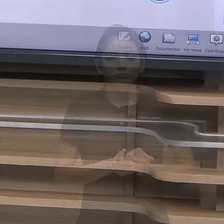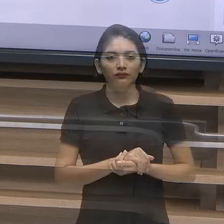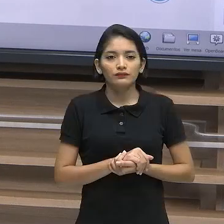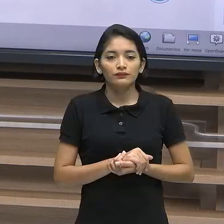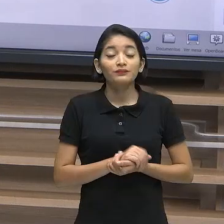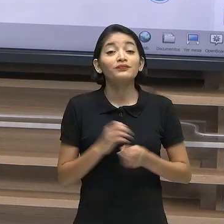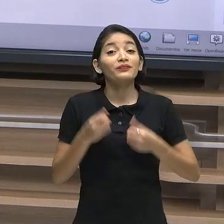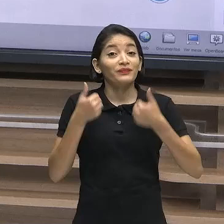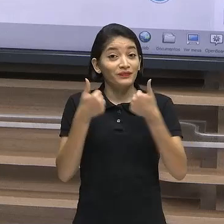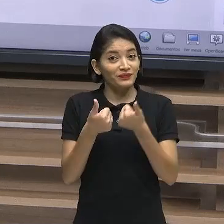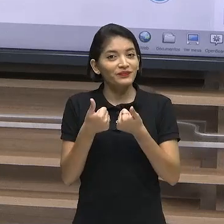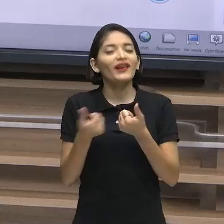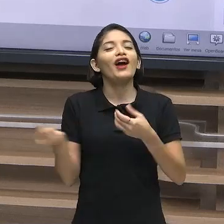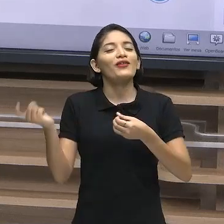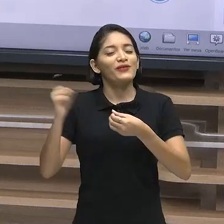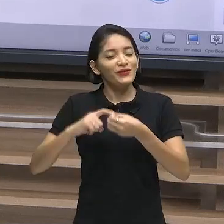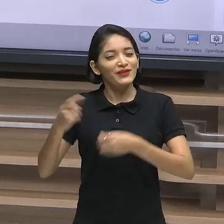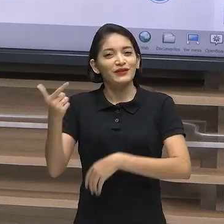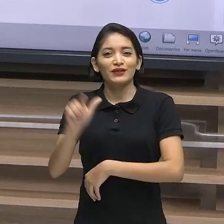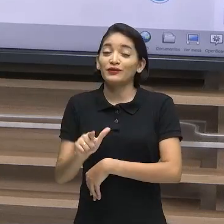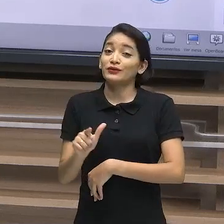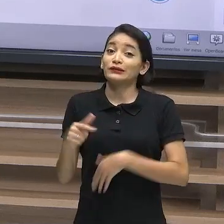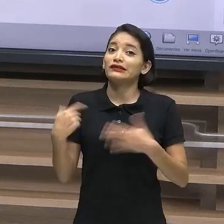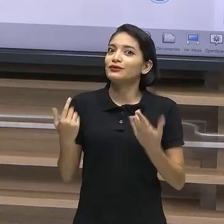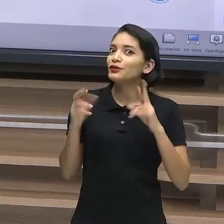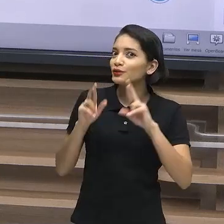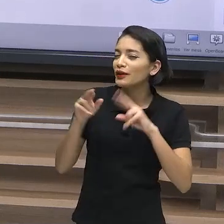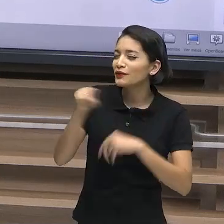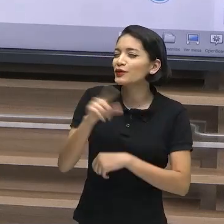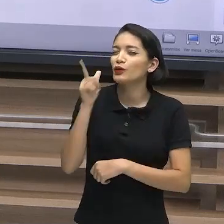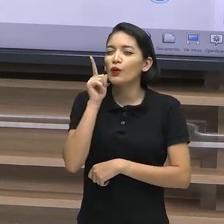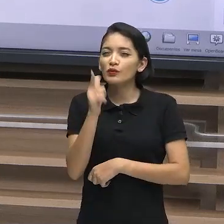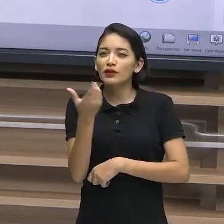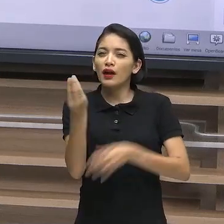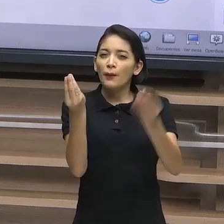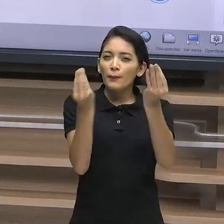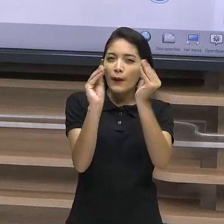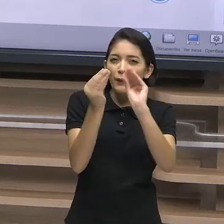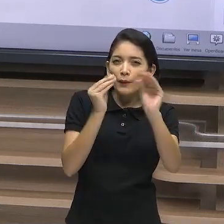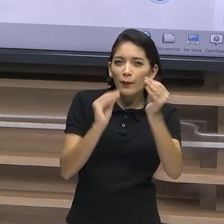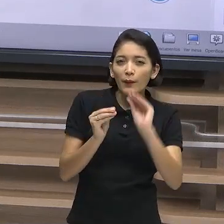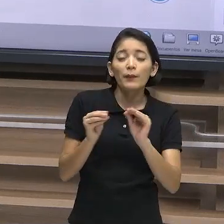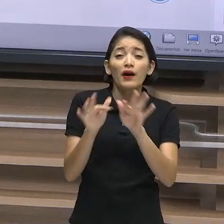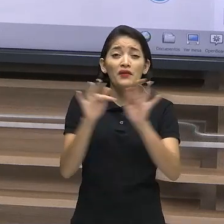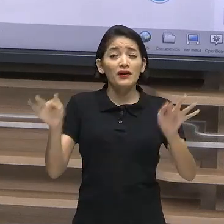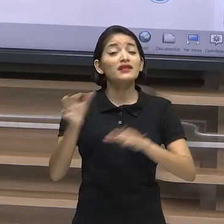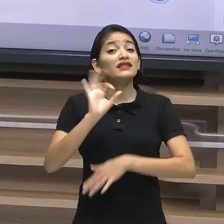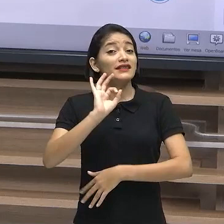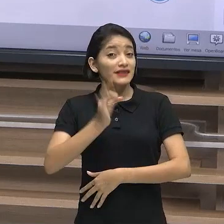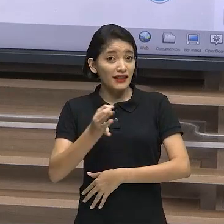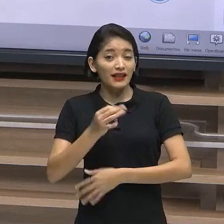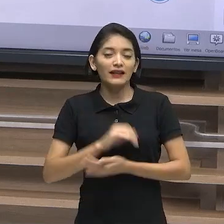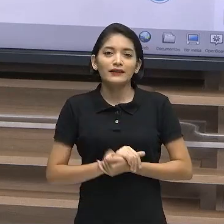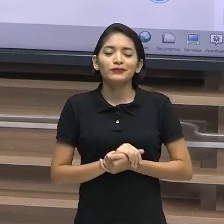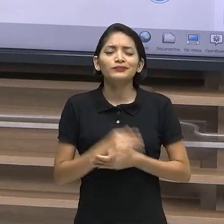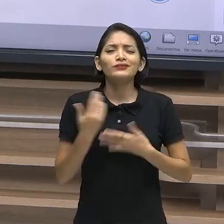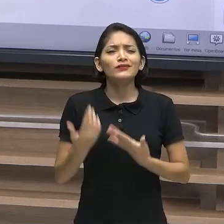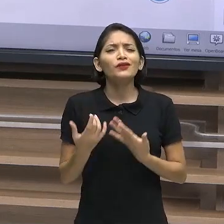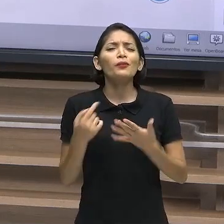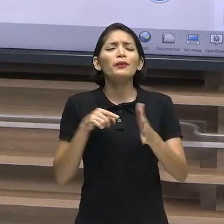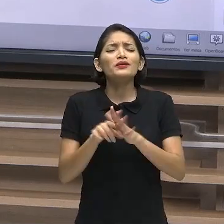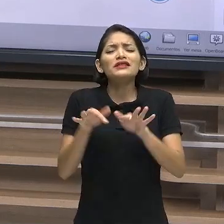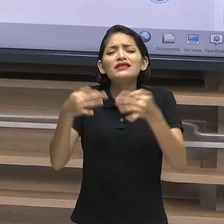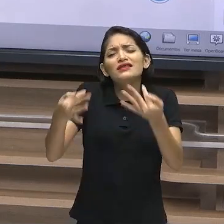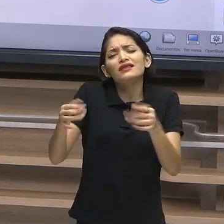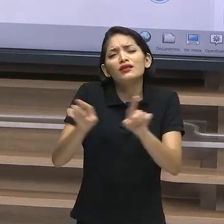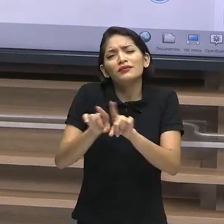Muito bem, estamos de volta. Espero que vocês tenham conseguido aí preencher corretamente a nossa frase. É uma questão bem simples também,